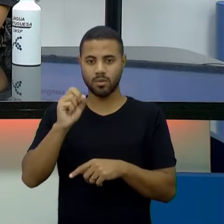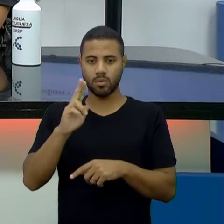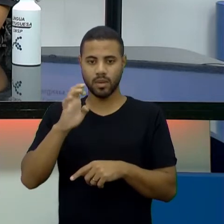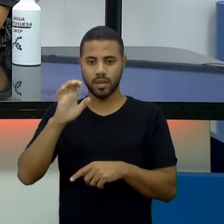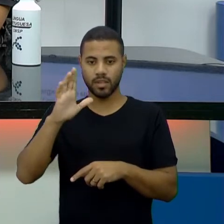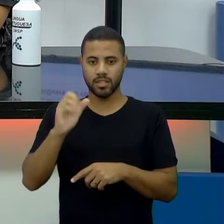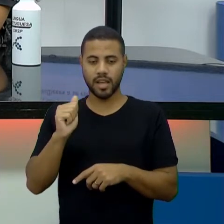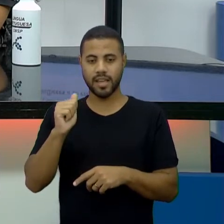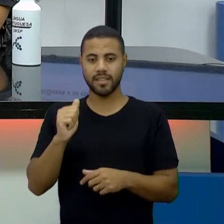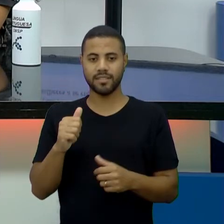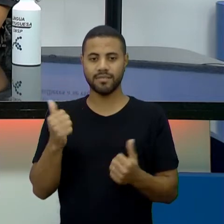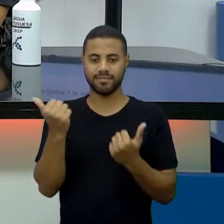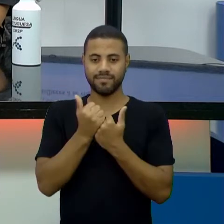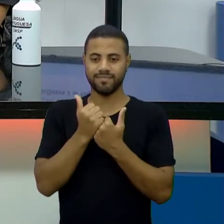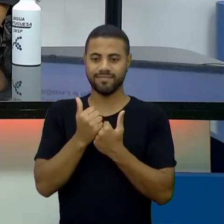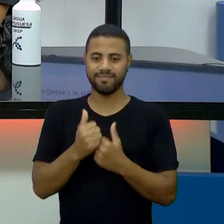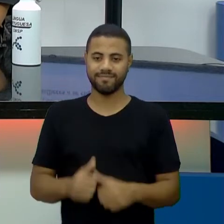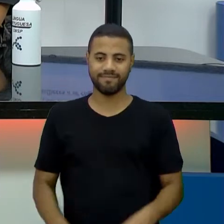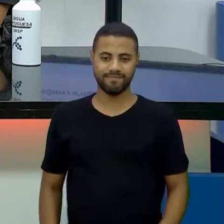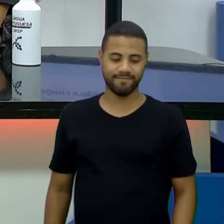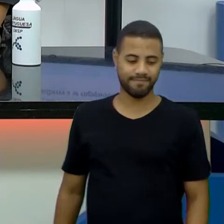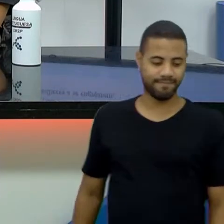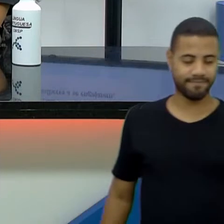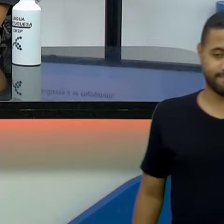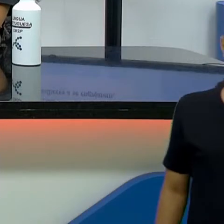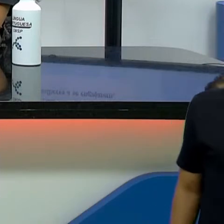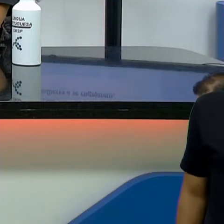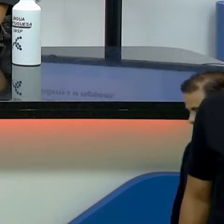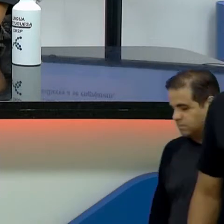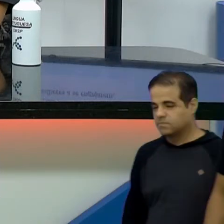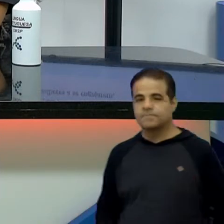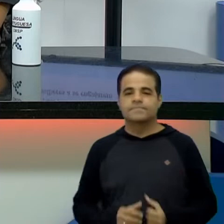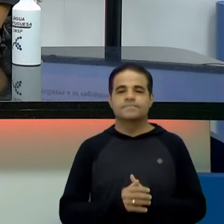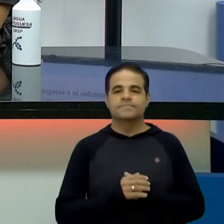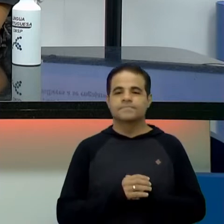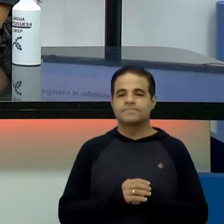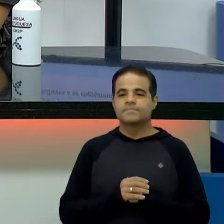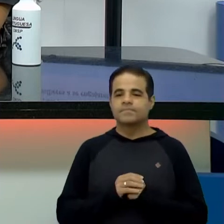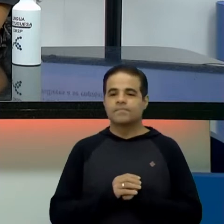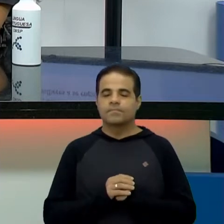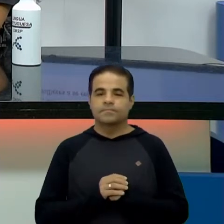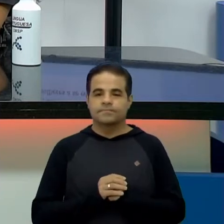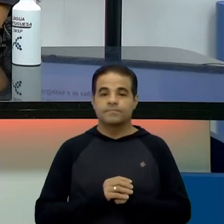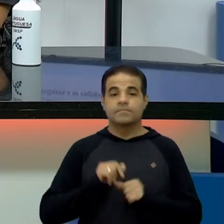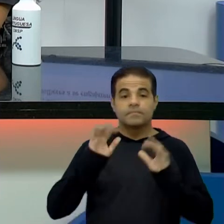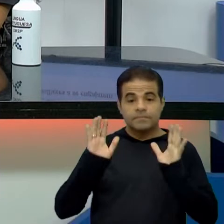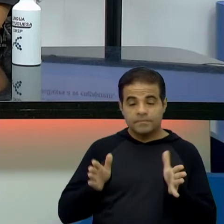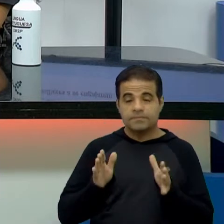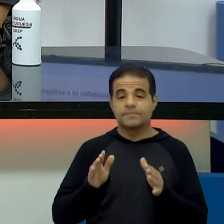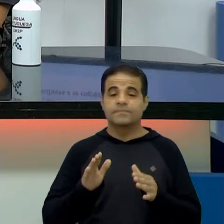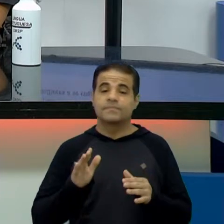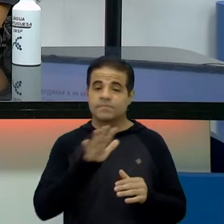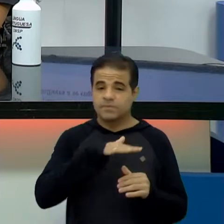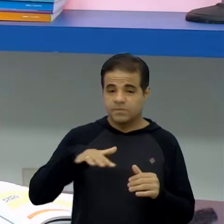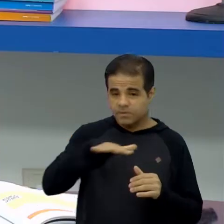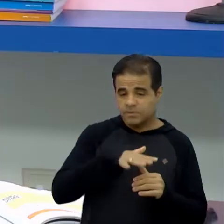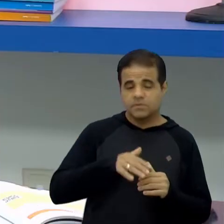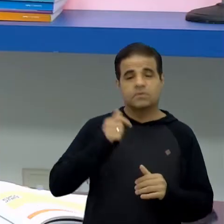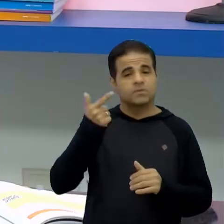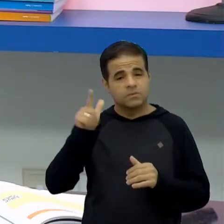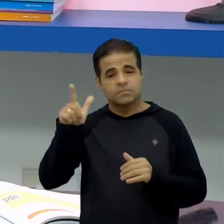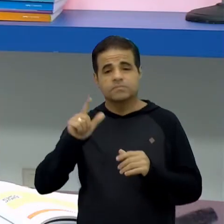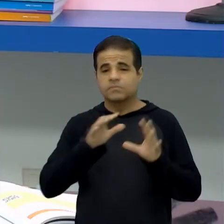Isso. Então tá bom. Dá pra fazer. A Beatriz Ferreira. Mas tem gente que pode arriscar fazer na praia. Gente, então, aí sim é uma